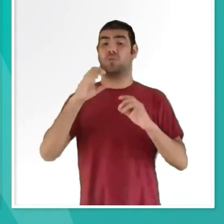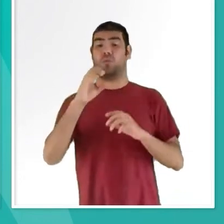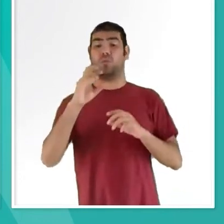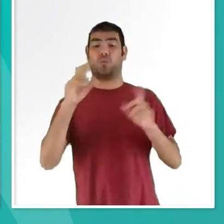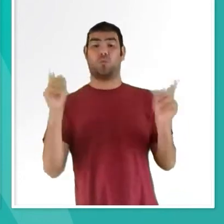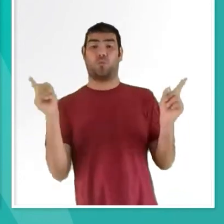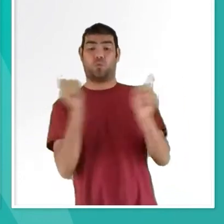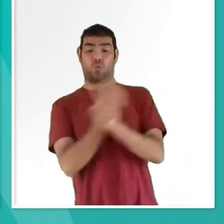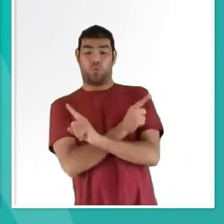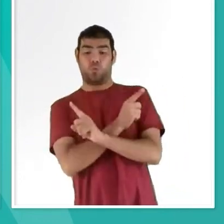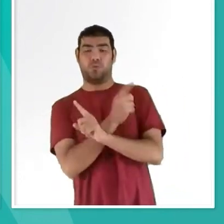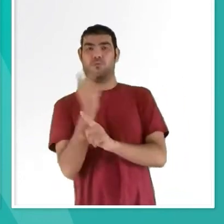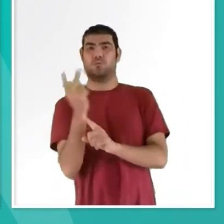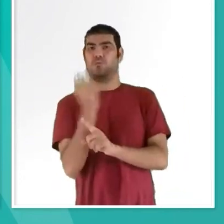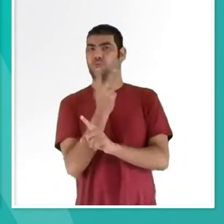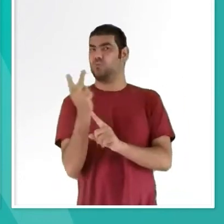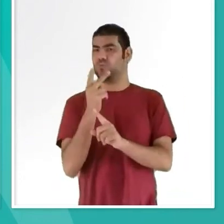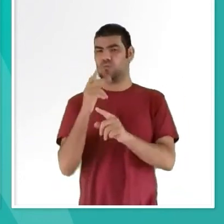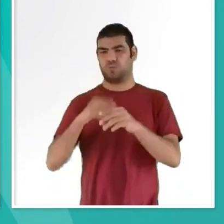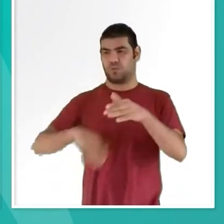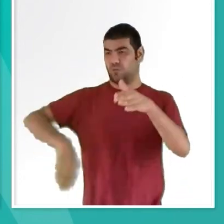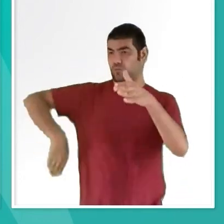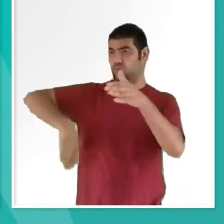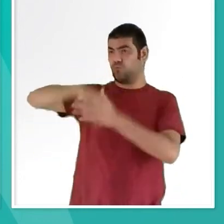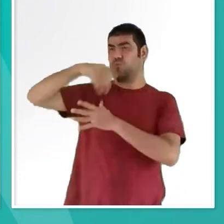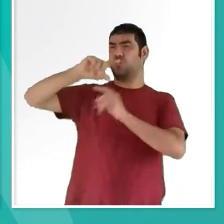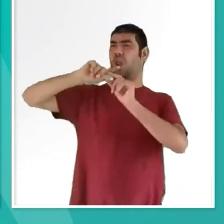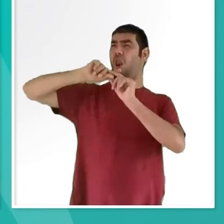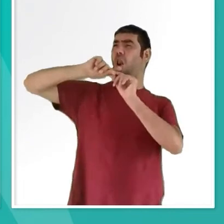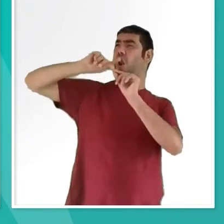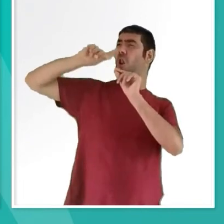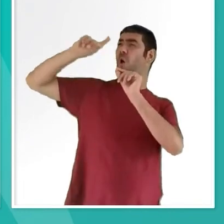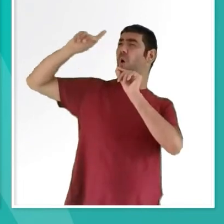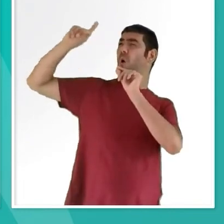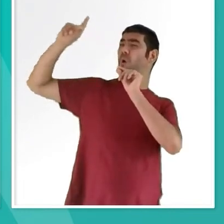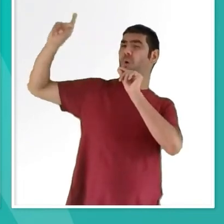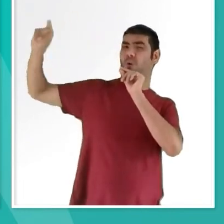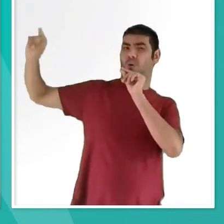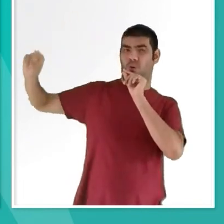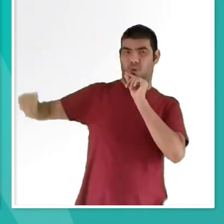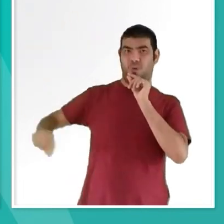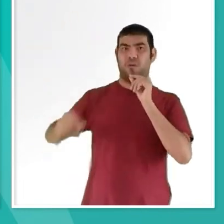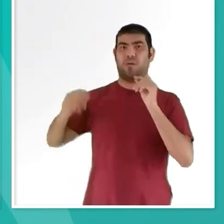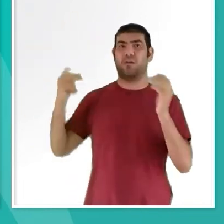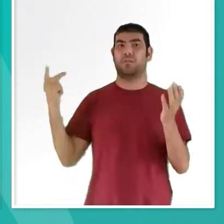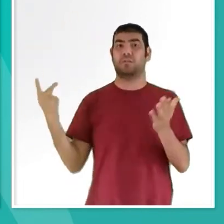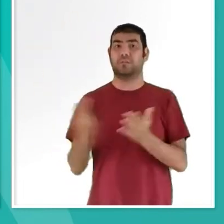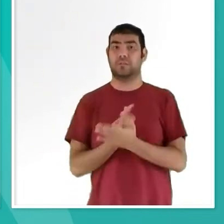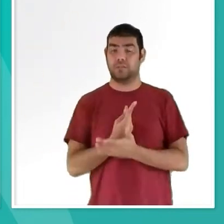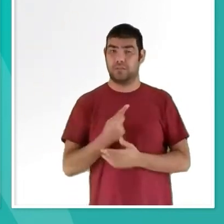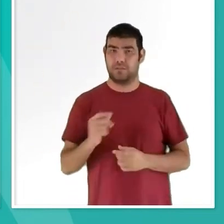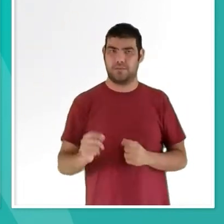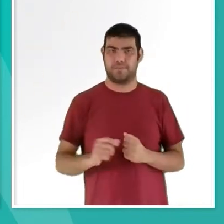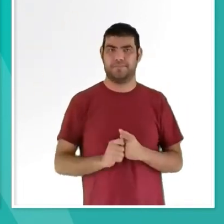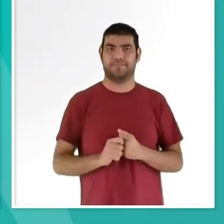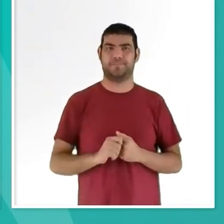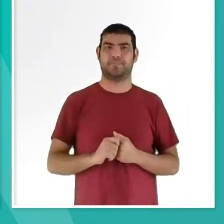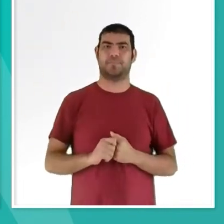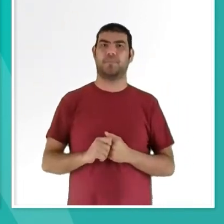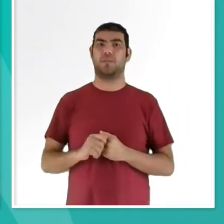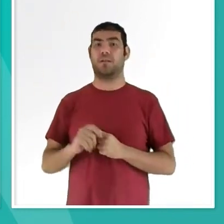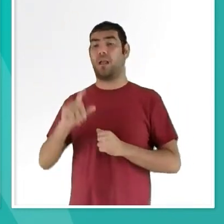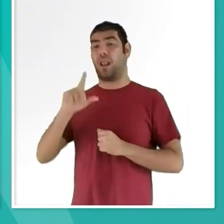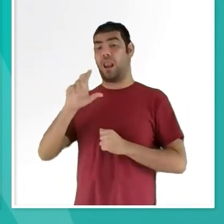são chute longo no campo, tá? O que vai diferenciar um do outro é o seguinte: o lançamento ele